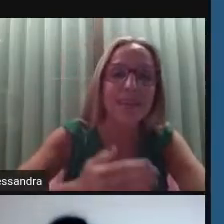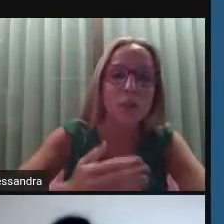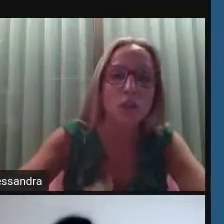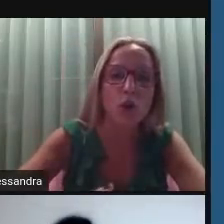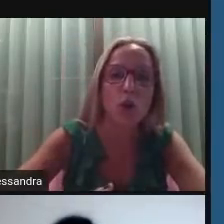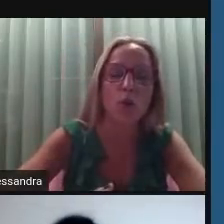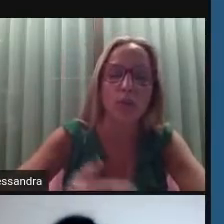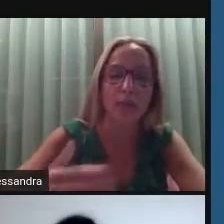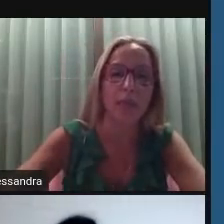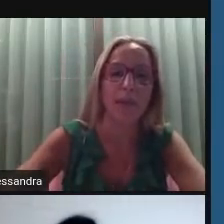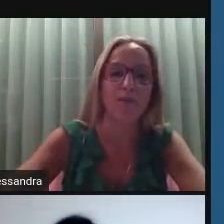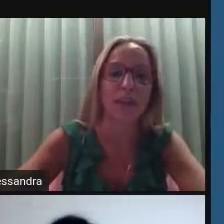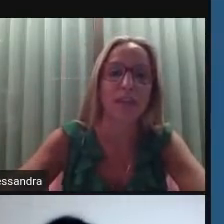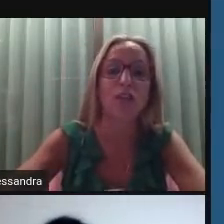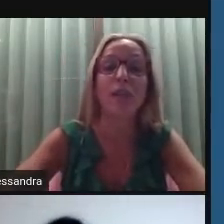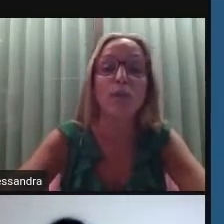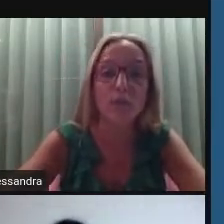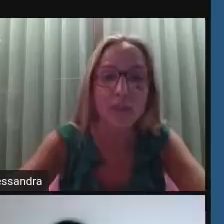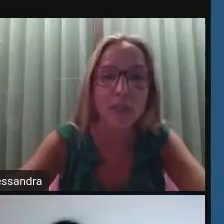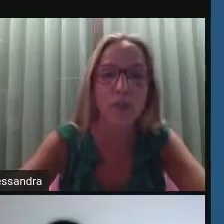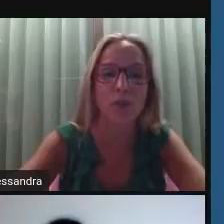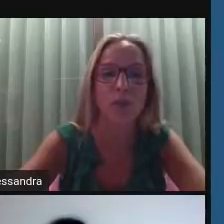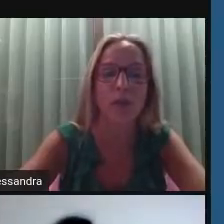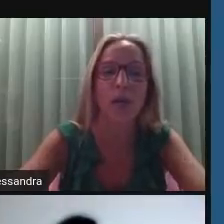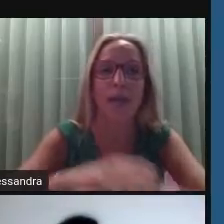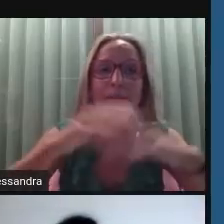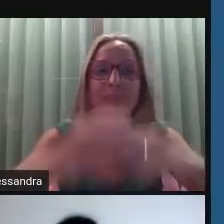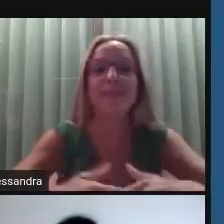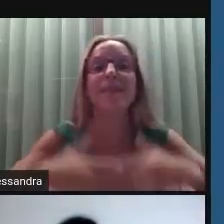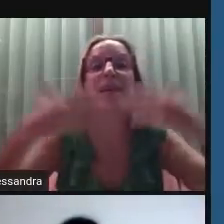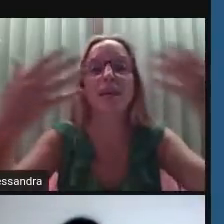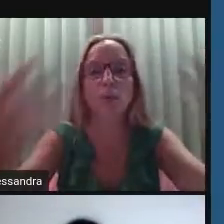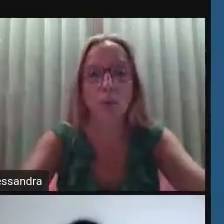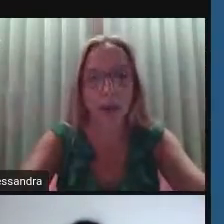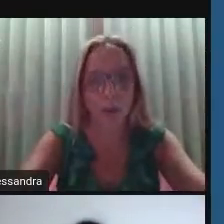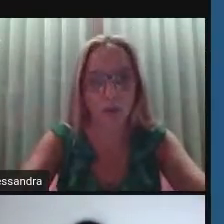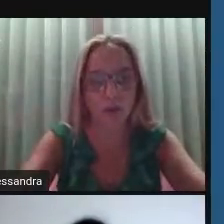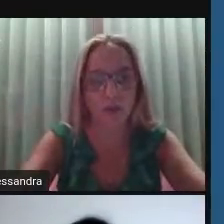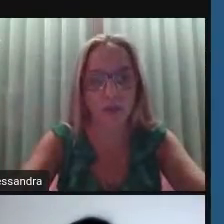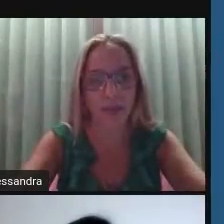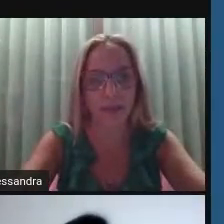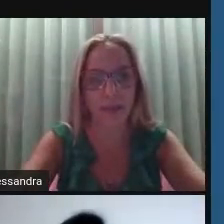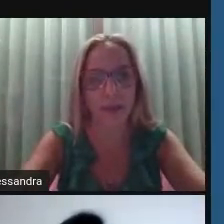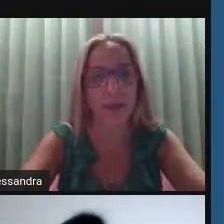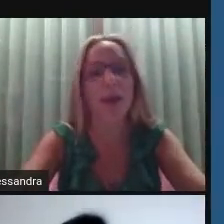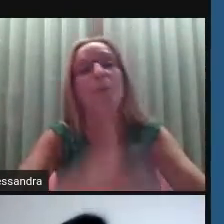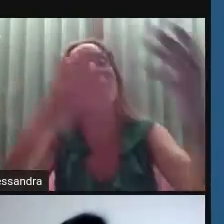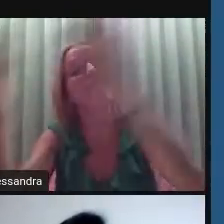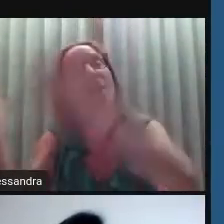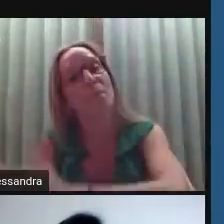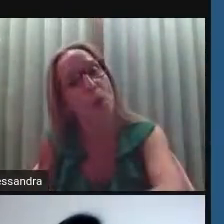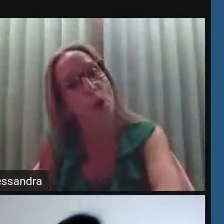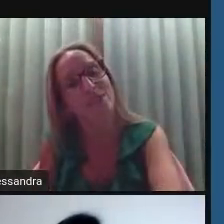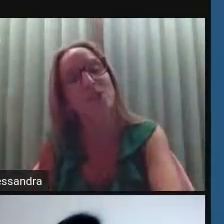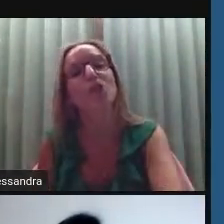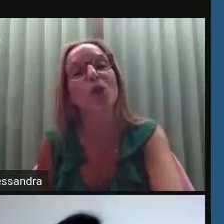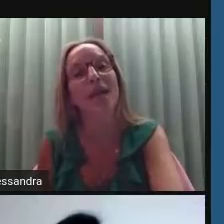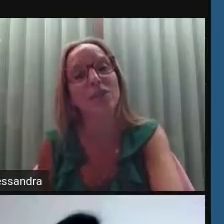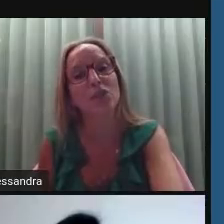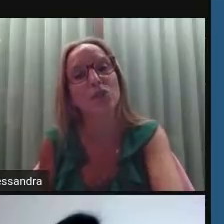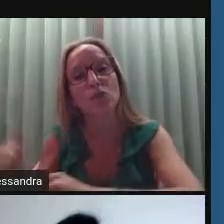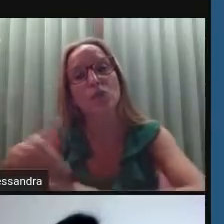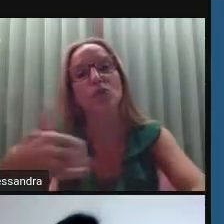Porque cada jogo daqui para frente tem um vídeo ensinando a construção da cartela para